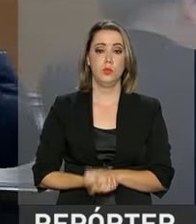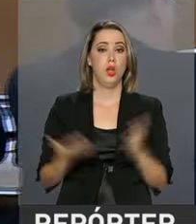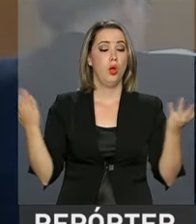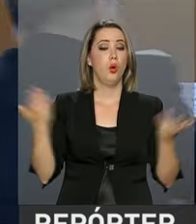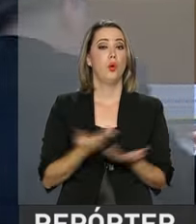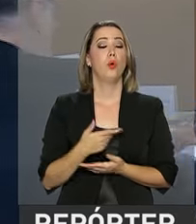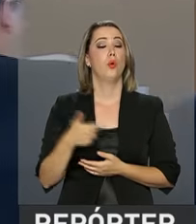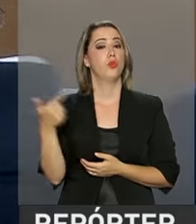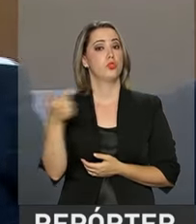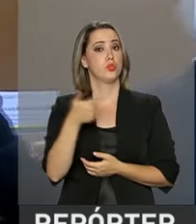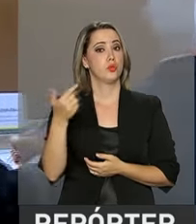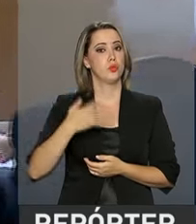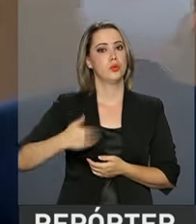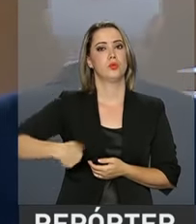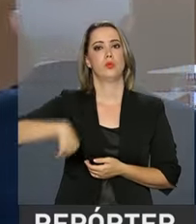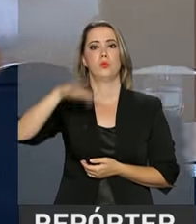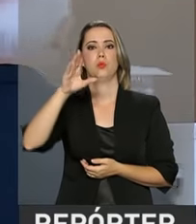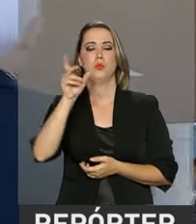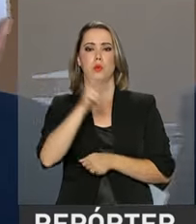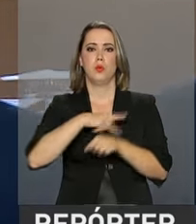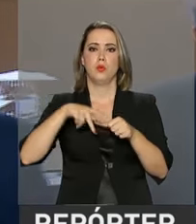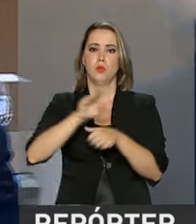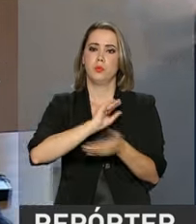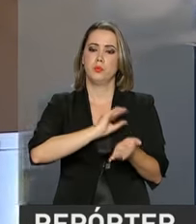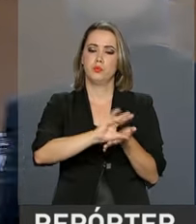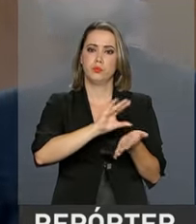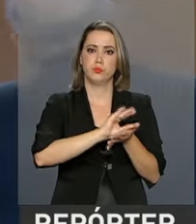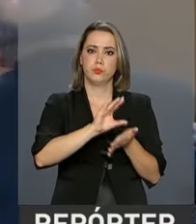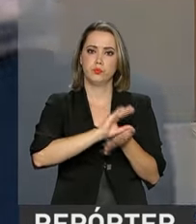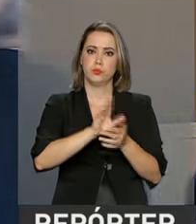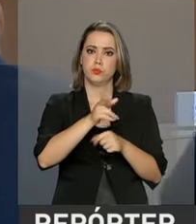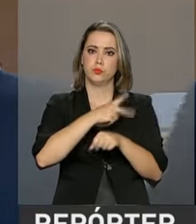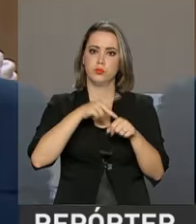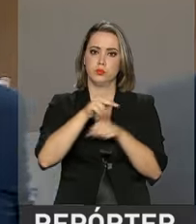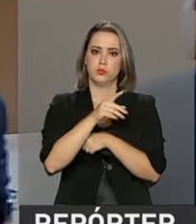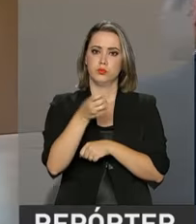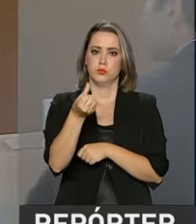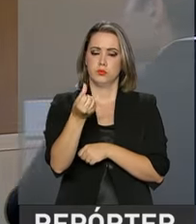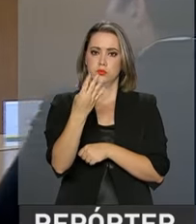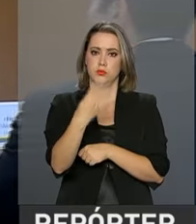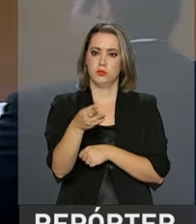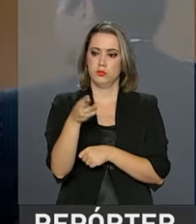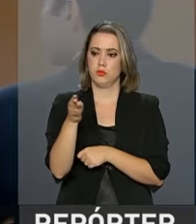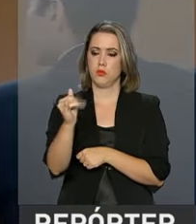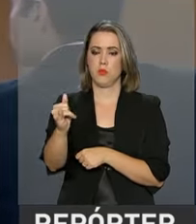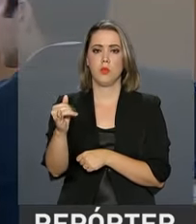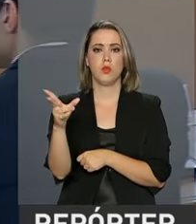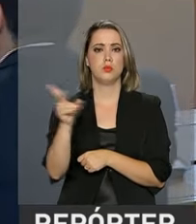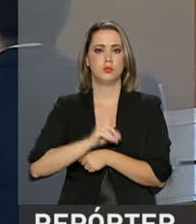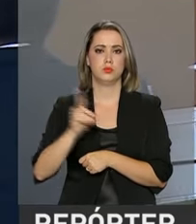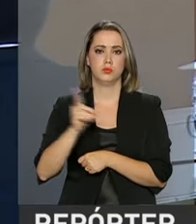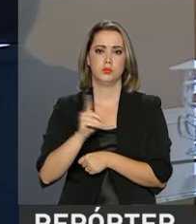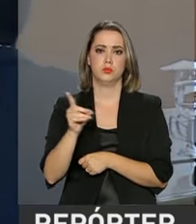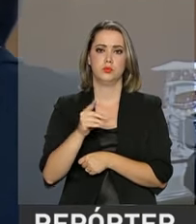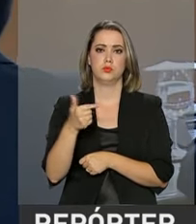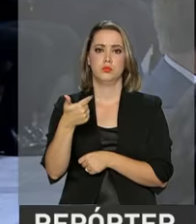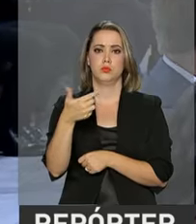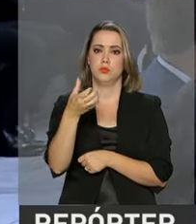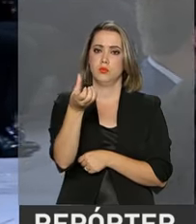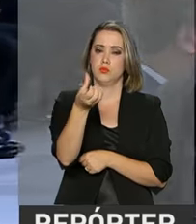o segundo maior investidor estrangeiro no brasil foram cerca de 64 bilhões de dólares em